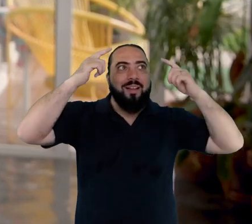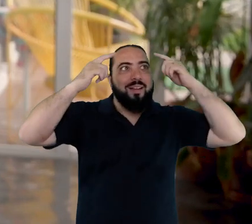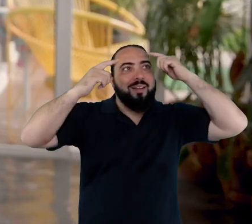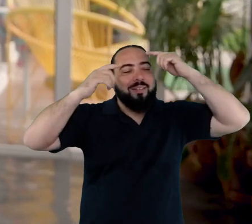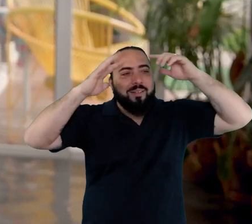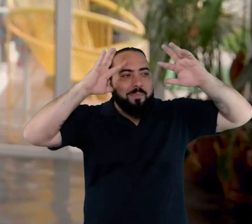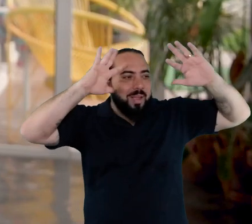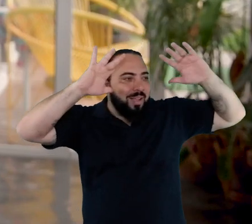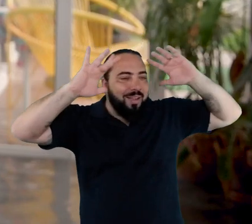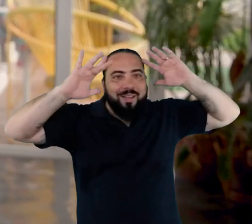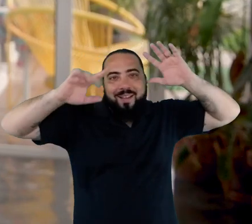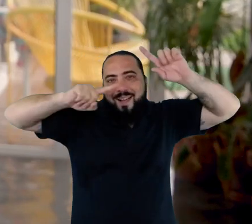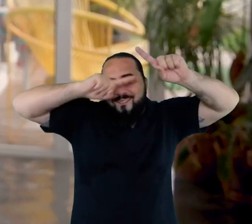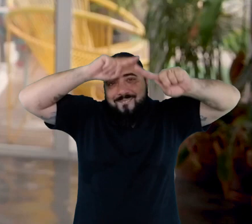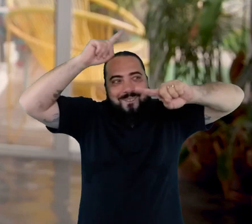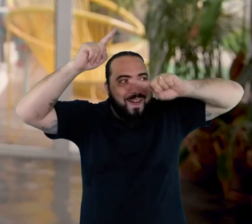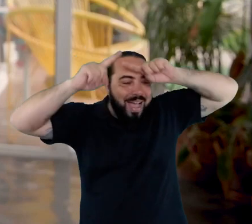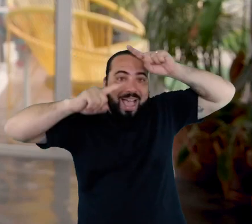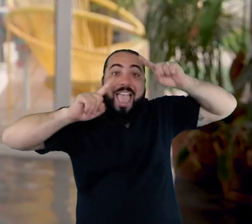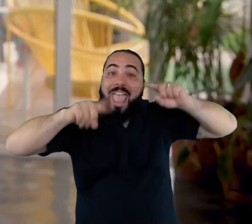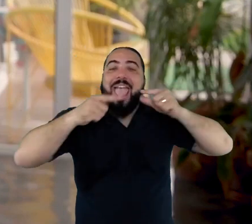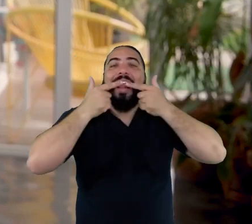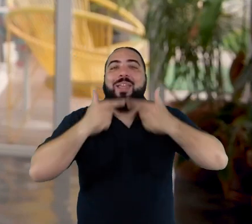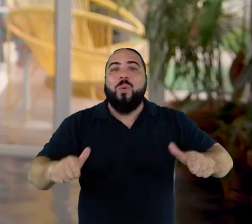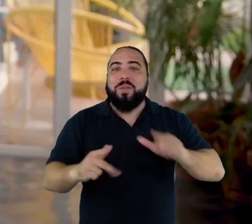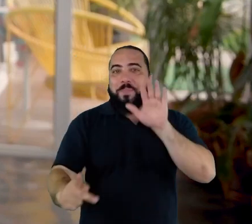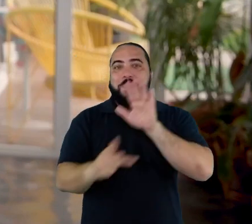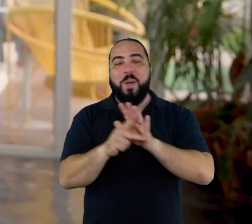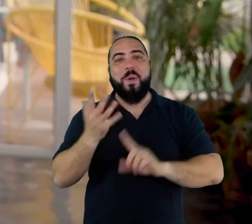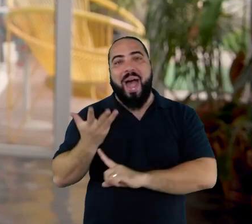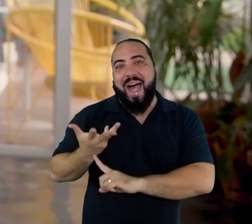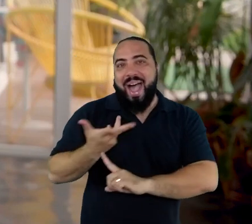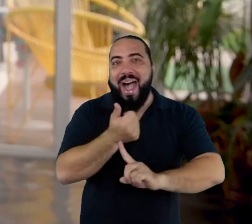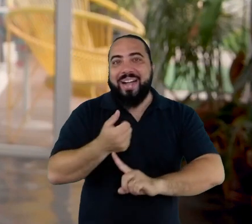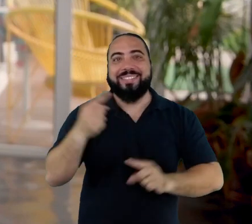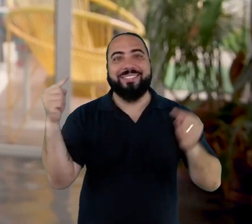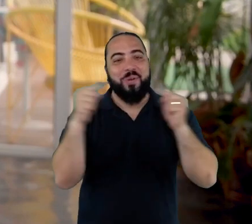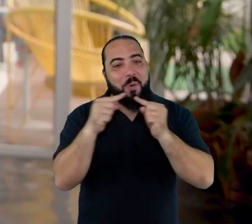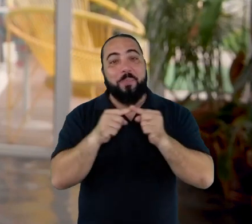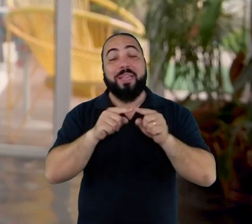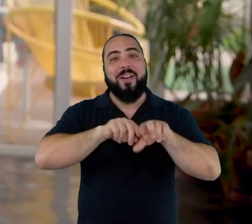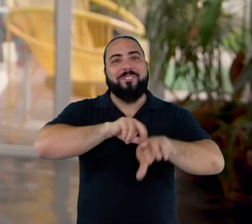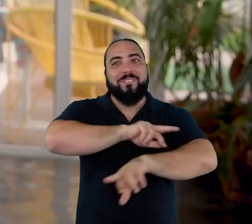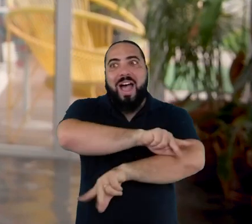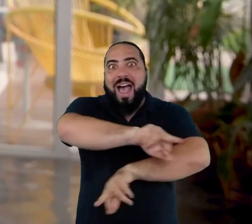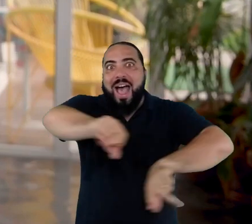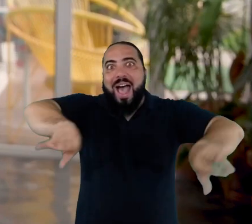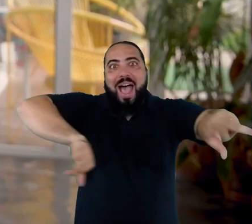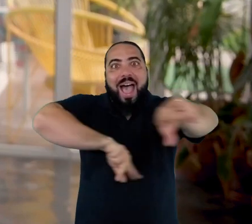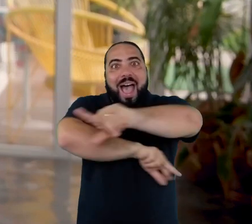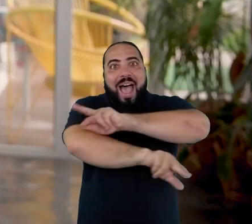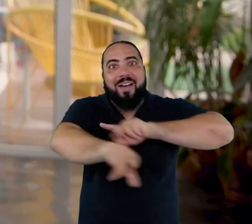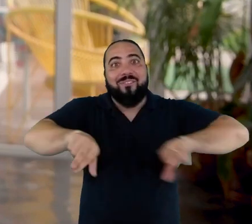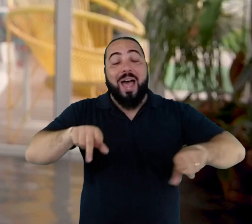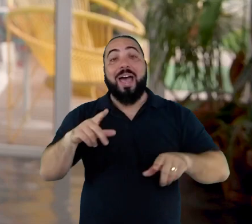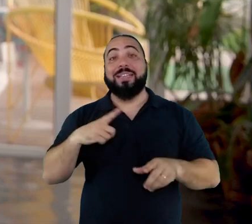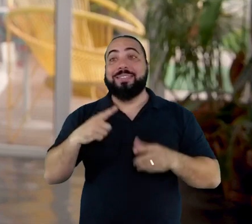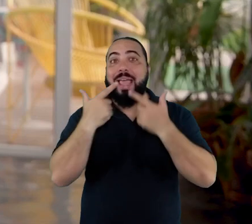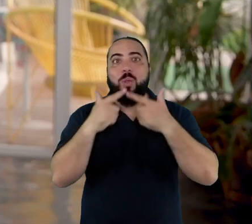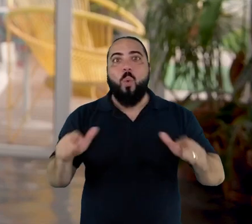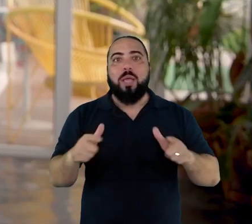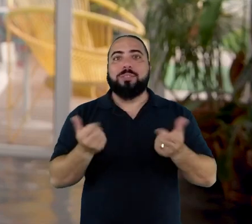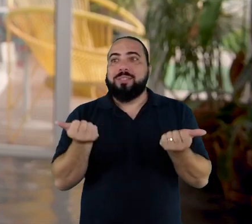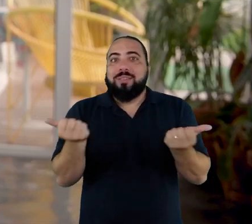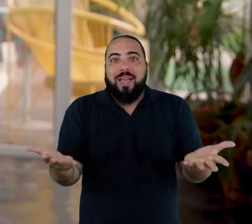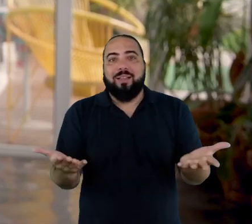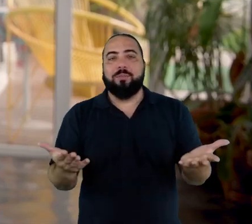imaginativo, criador, que a linguagem artística tem, e dentro dessa pluralidade de linguagens que são colocadas ali.